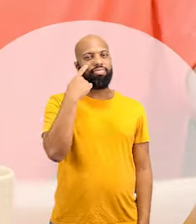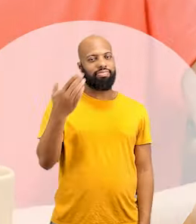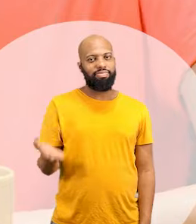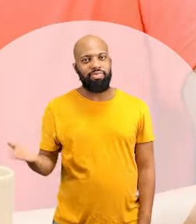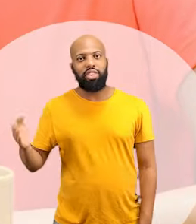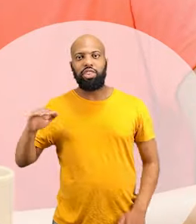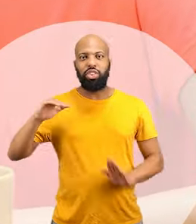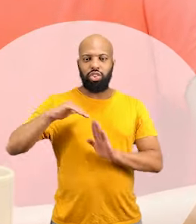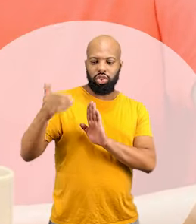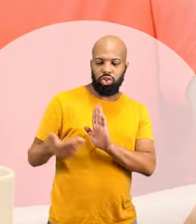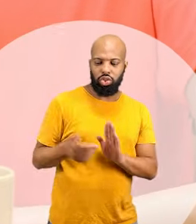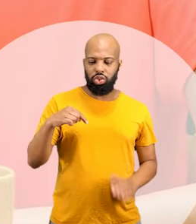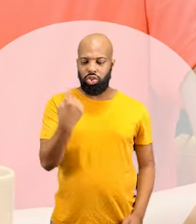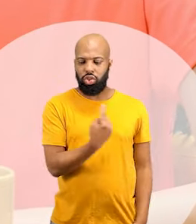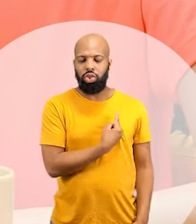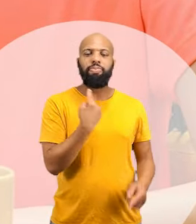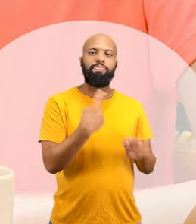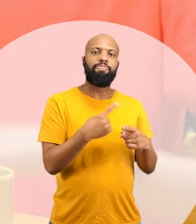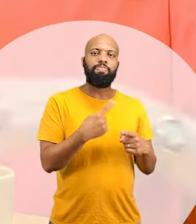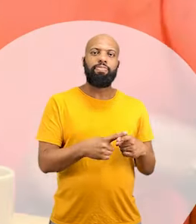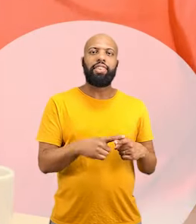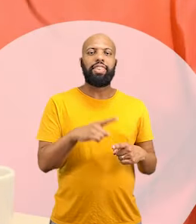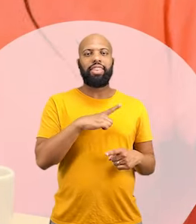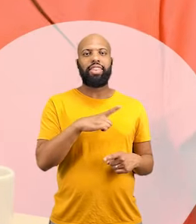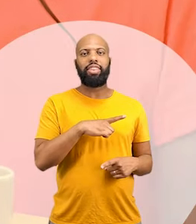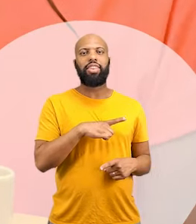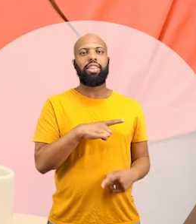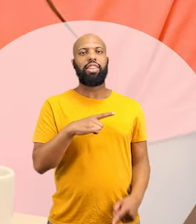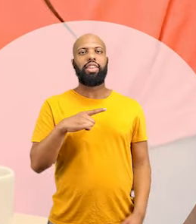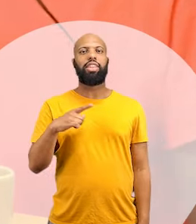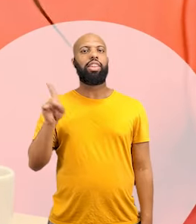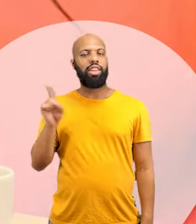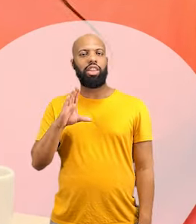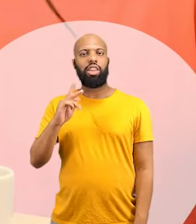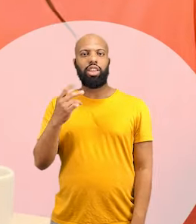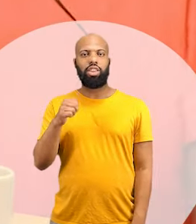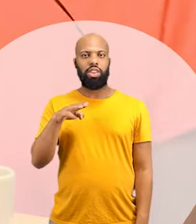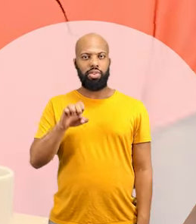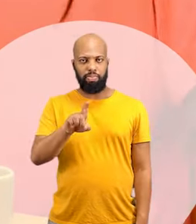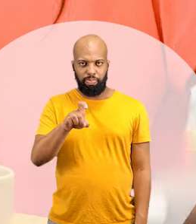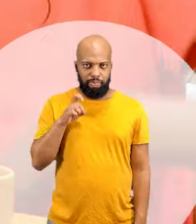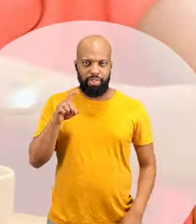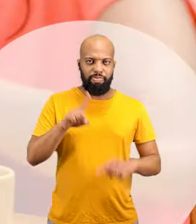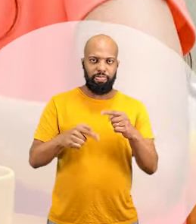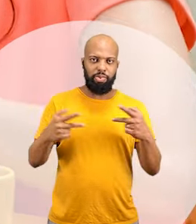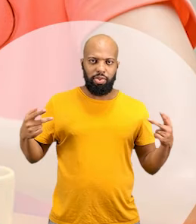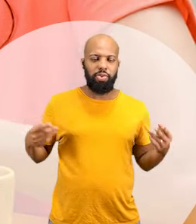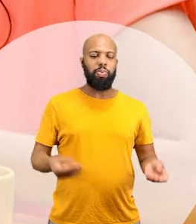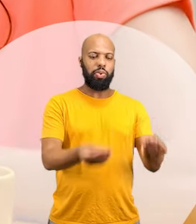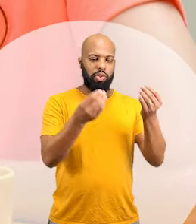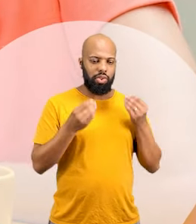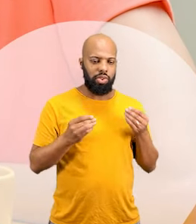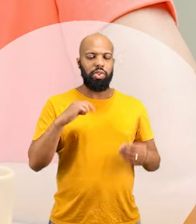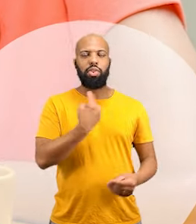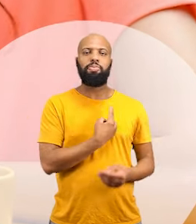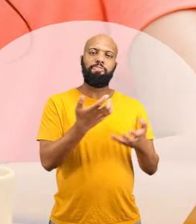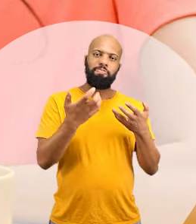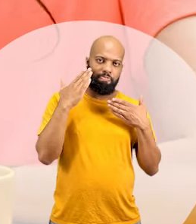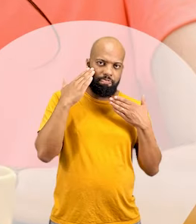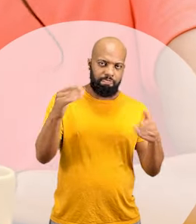todo mundo acha Max Notes que é esse produto muito interessante muito fofinho que a chamex nos mandou a gente quer